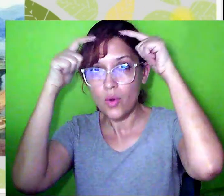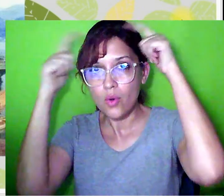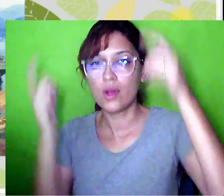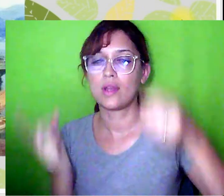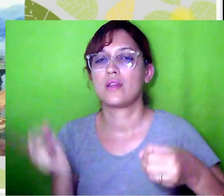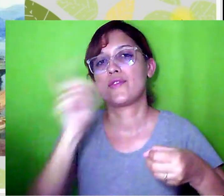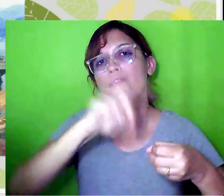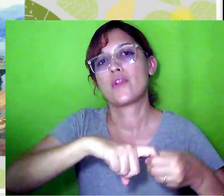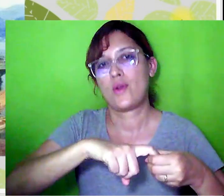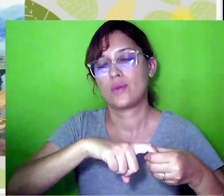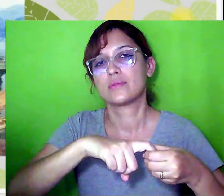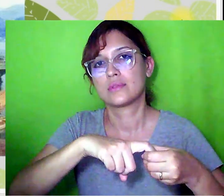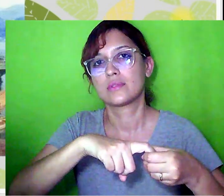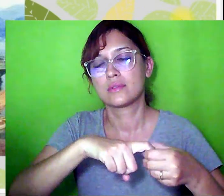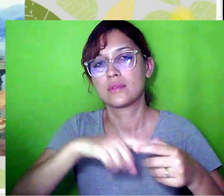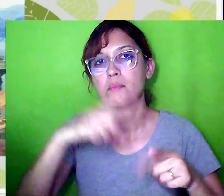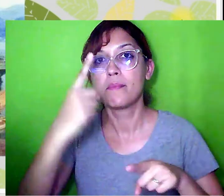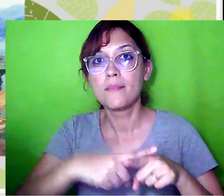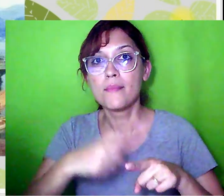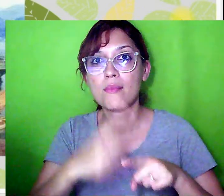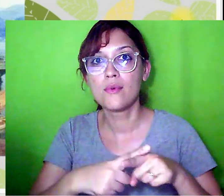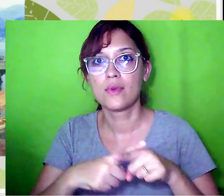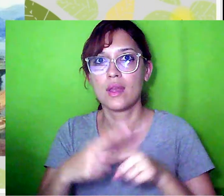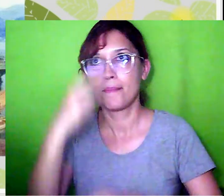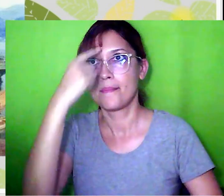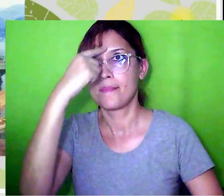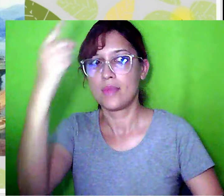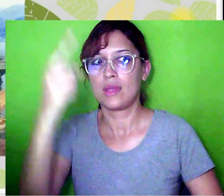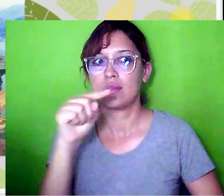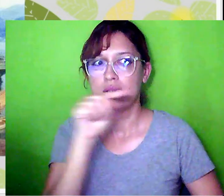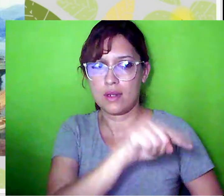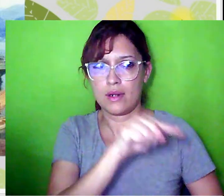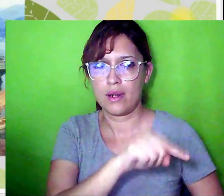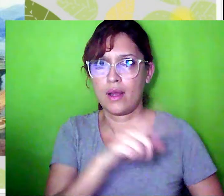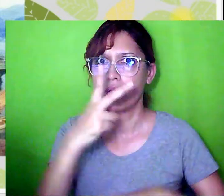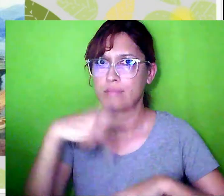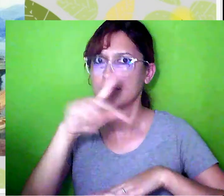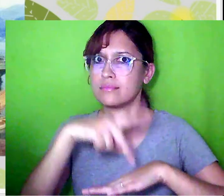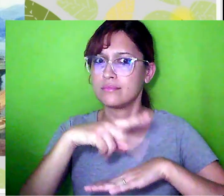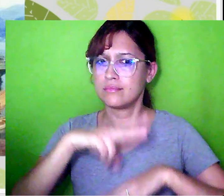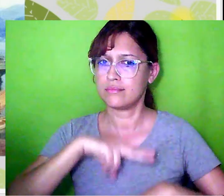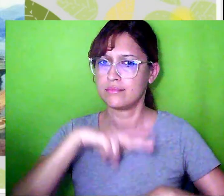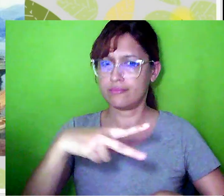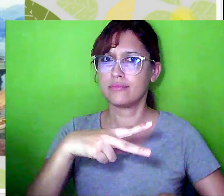E também Portugal queria que o rei voltasse para lá,